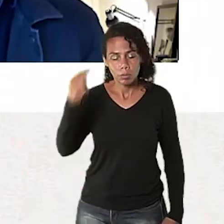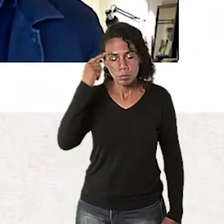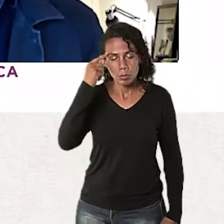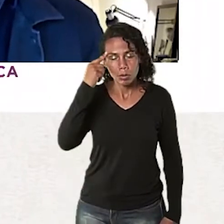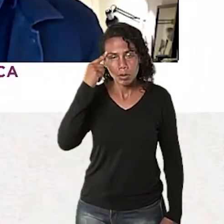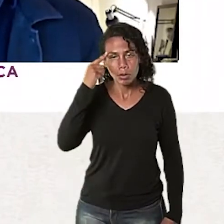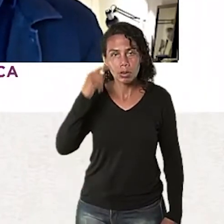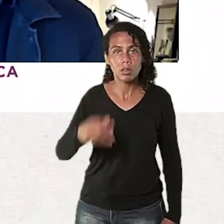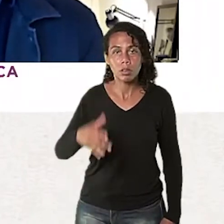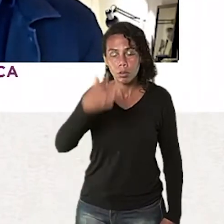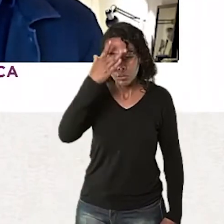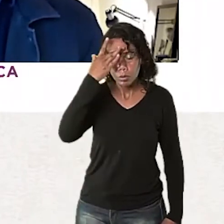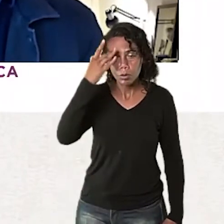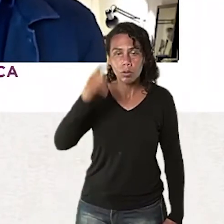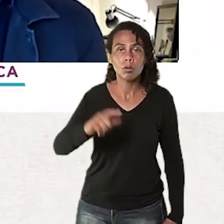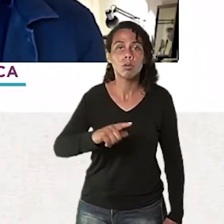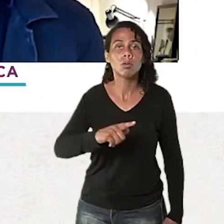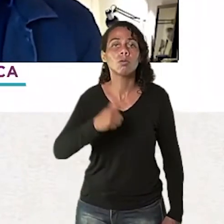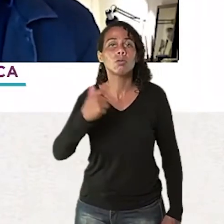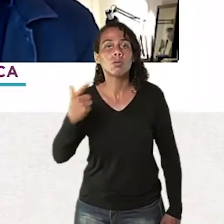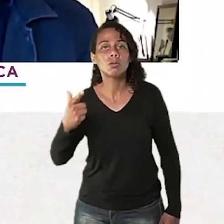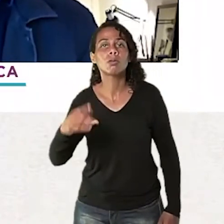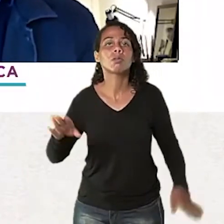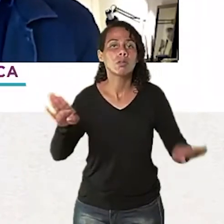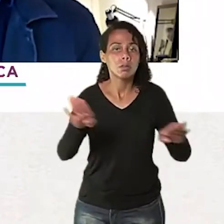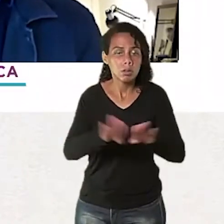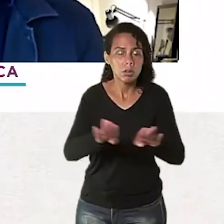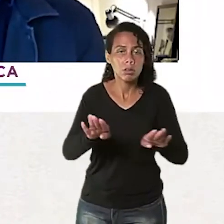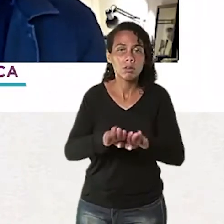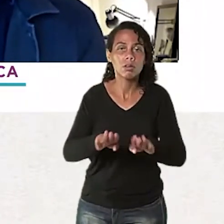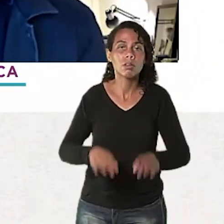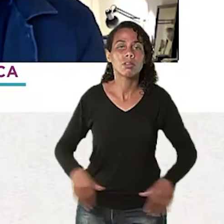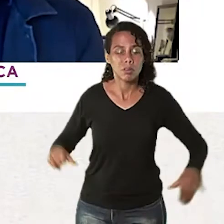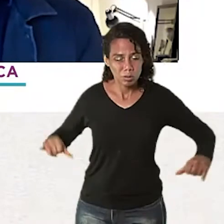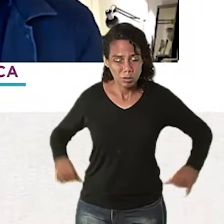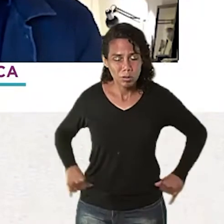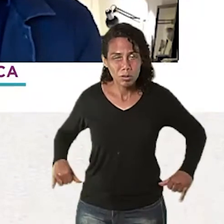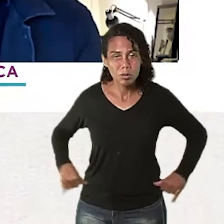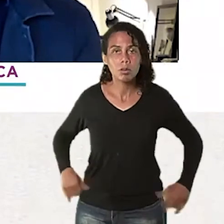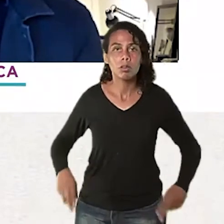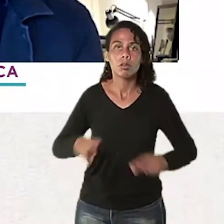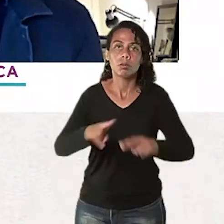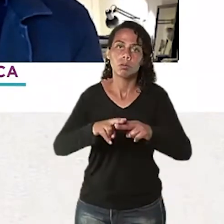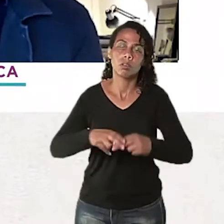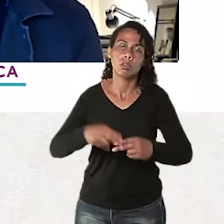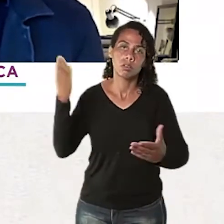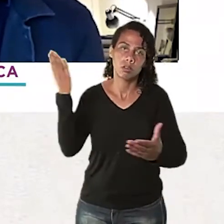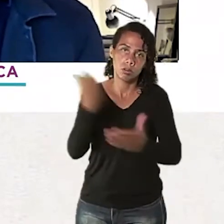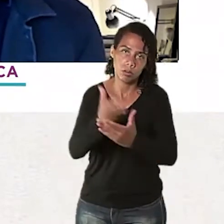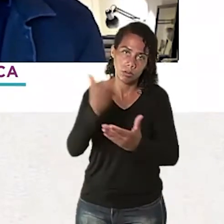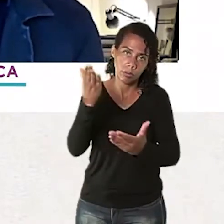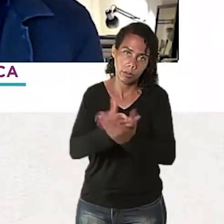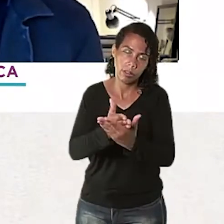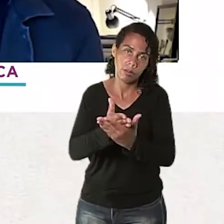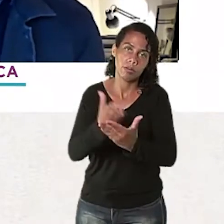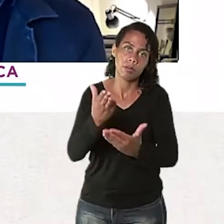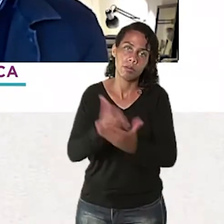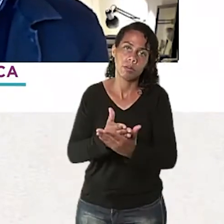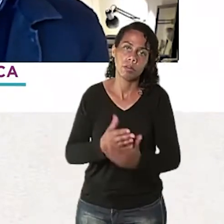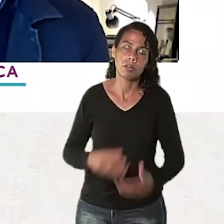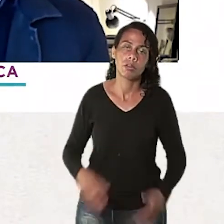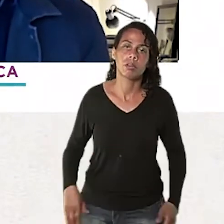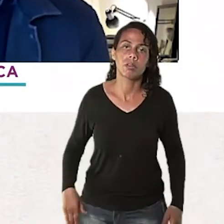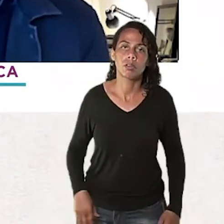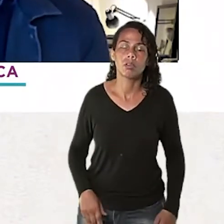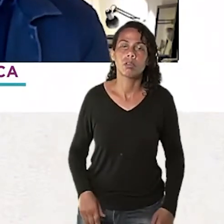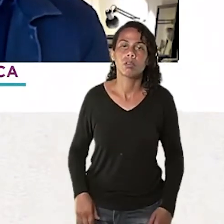sei de outros casos de pessoas que estão sendo processadas por centenas de pessoas da Associação dos Caçadores, dos Colecionadores de